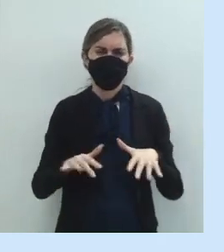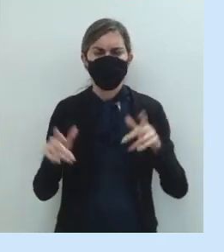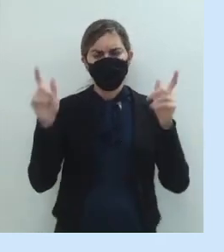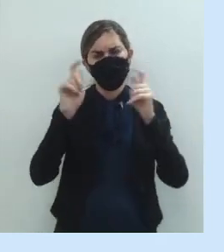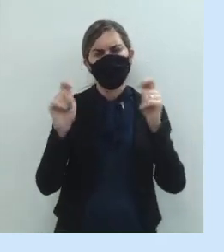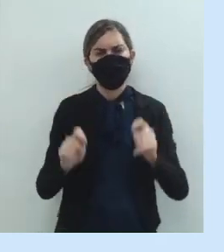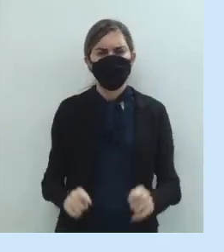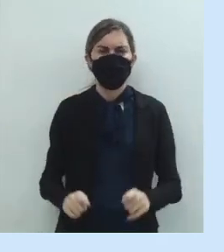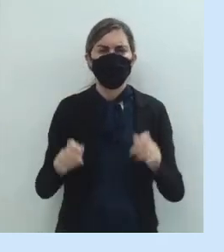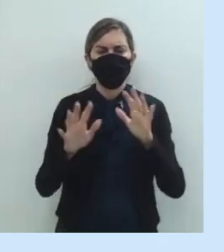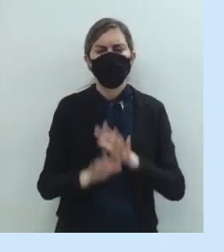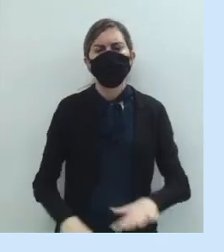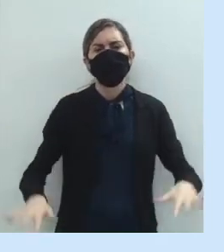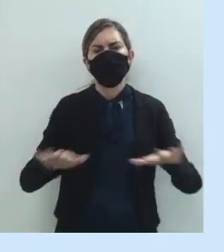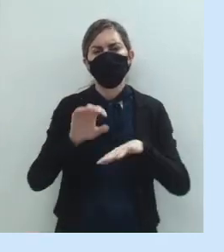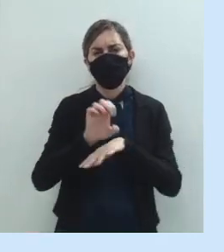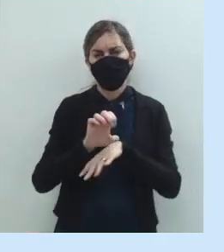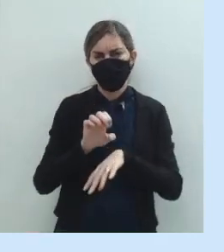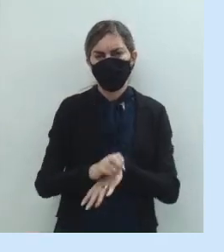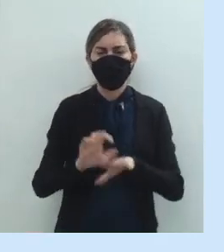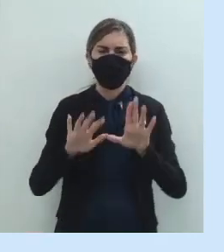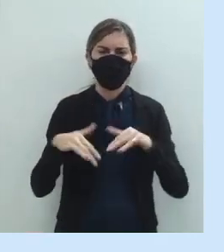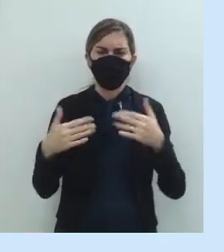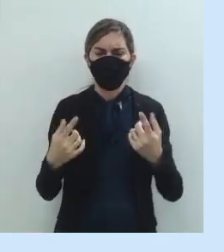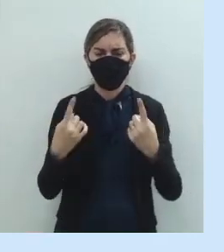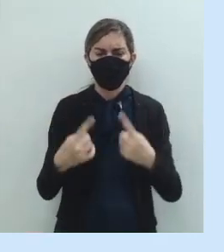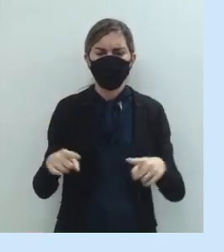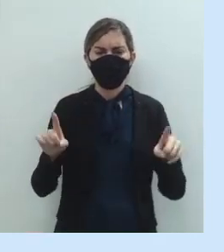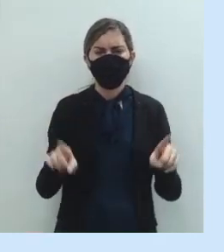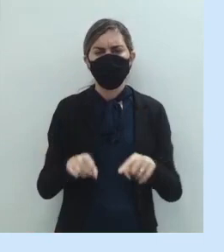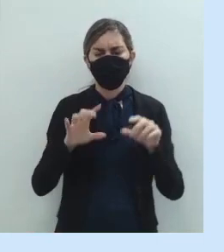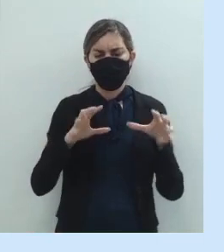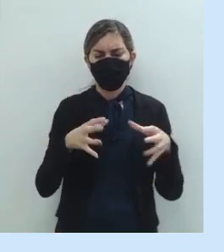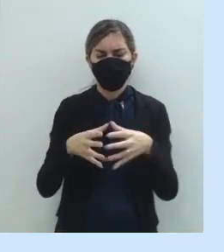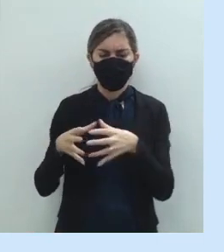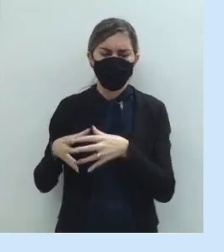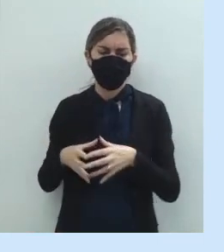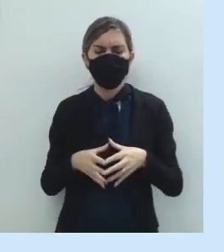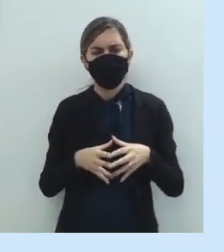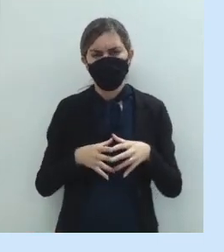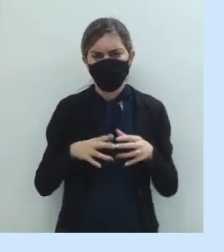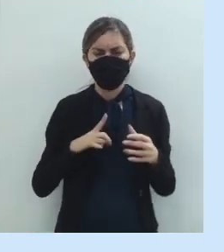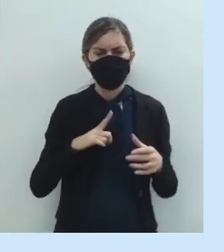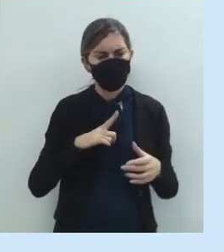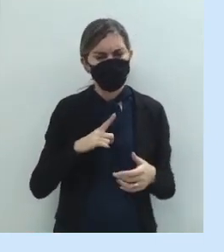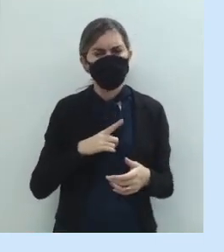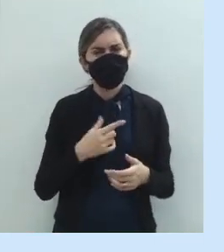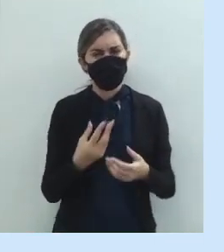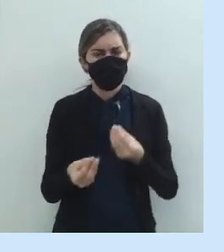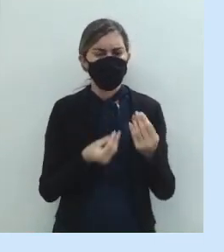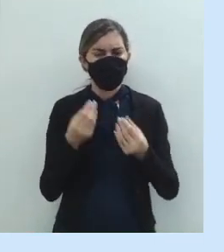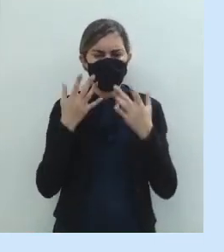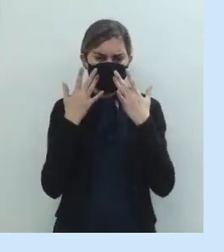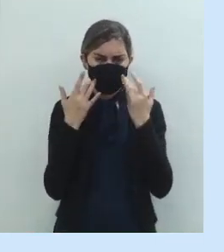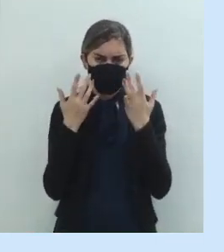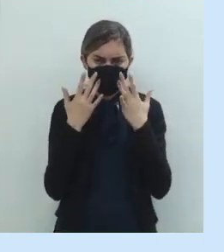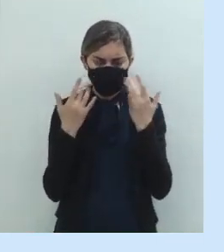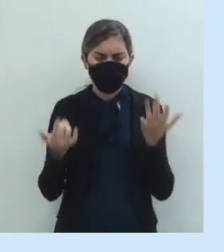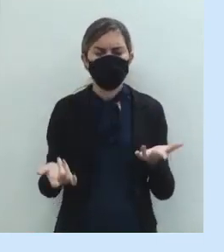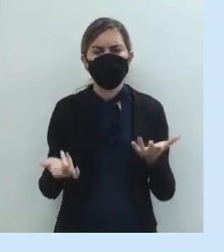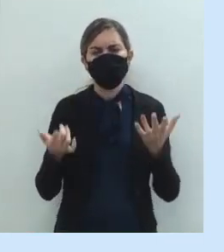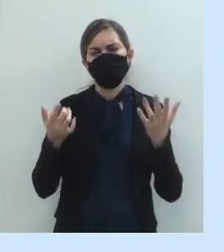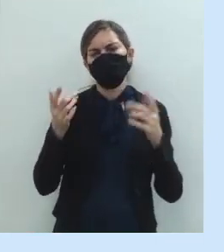artísticos de maneira em geral no nosso estado. Então, na música, os coletivos, eles estão presentes, assim como no teatro, assim como